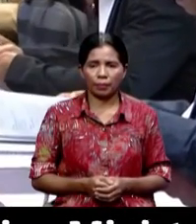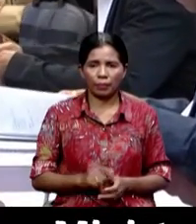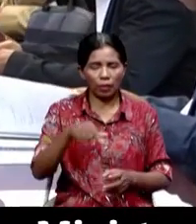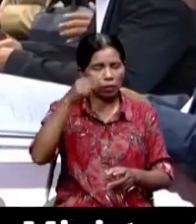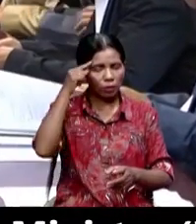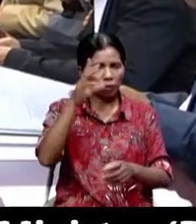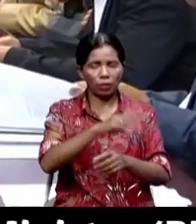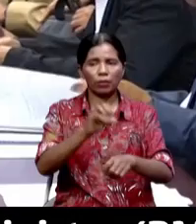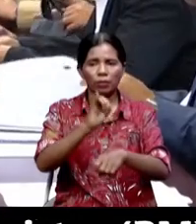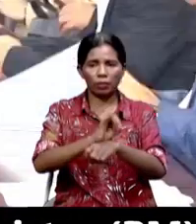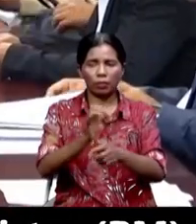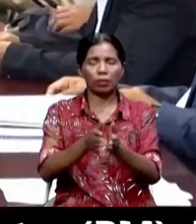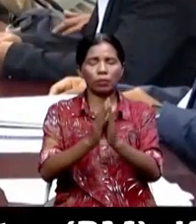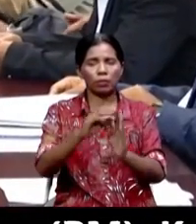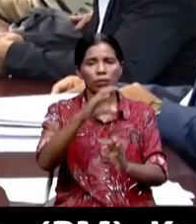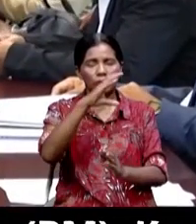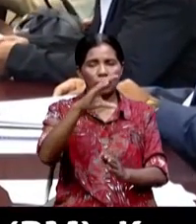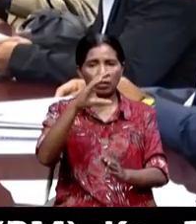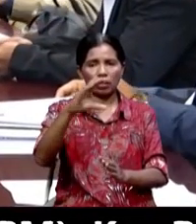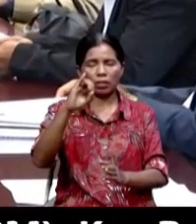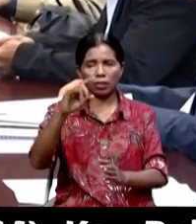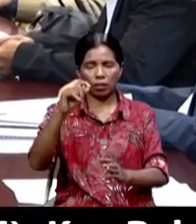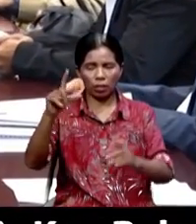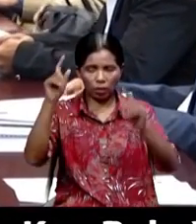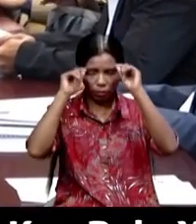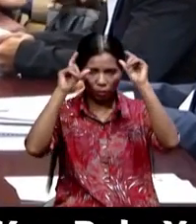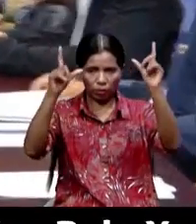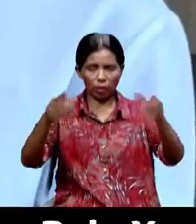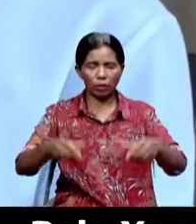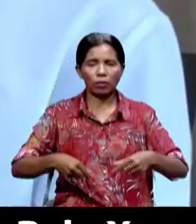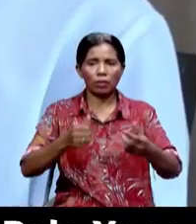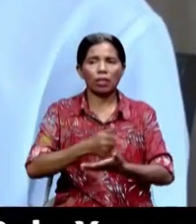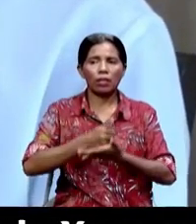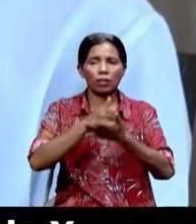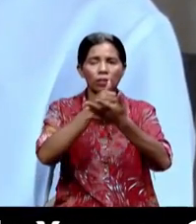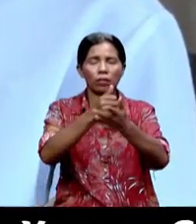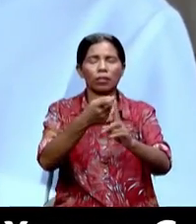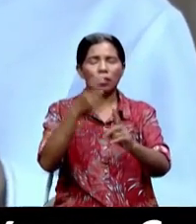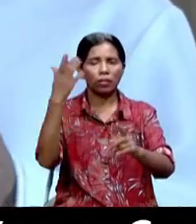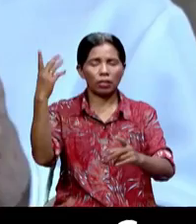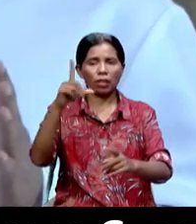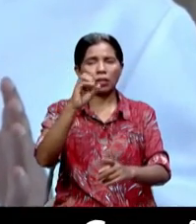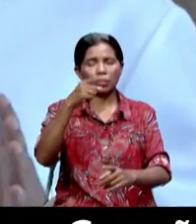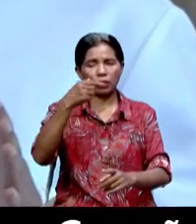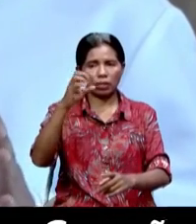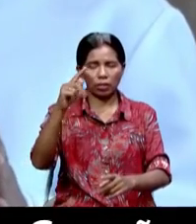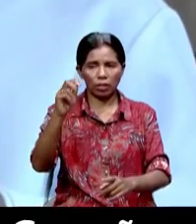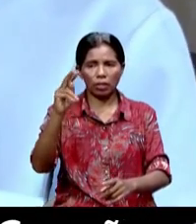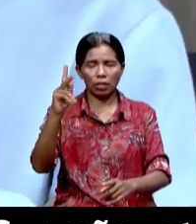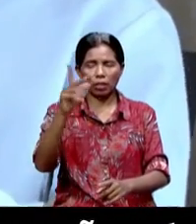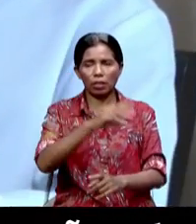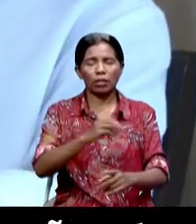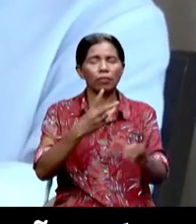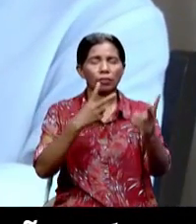Governo na Igreja Russo Câmara Comércio e Indústria Timor-Leste atufou apoio e a parte logística nian durante a visita à